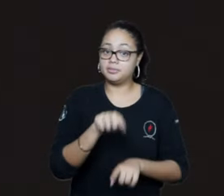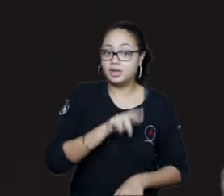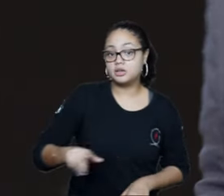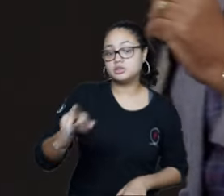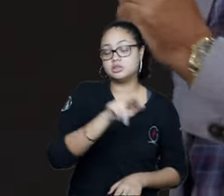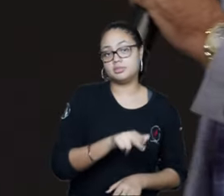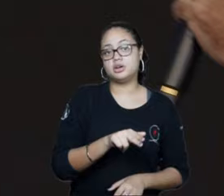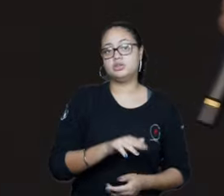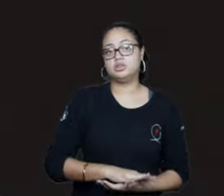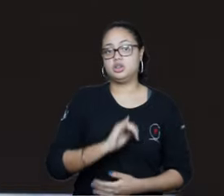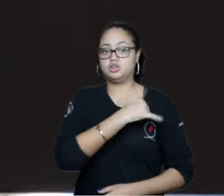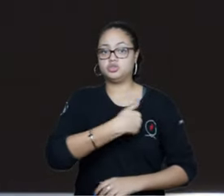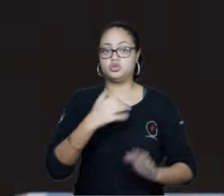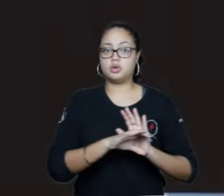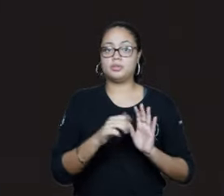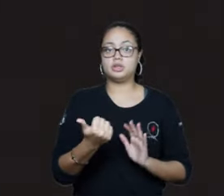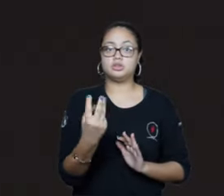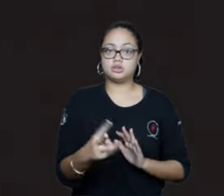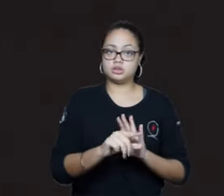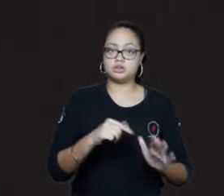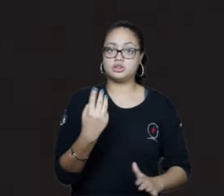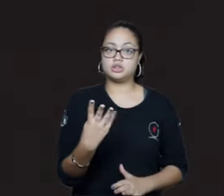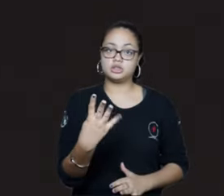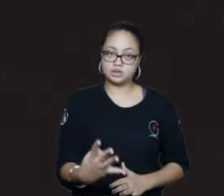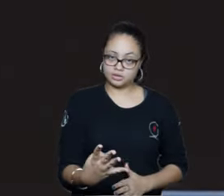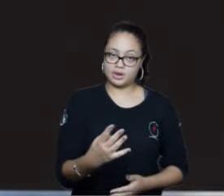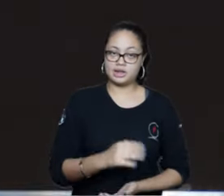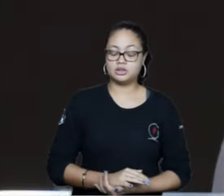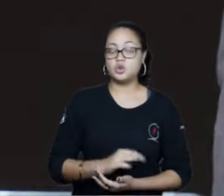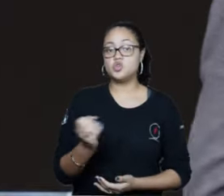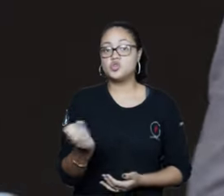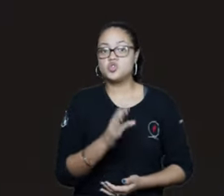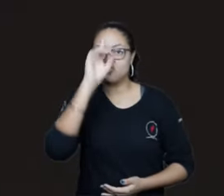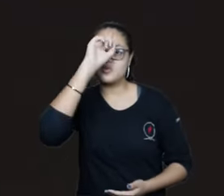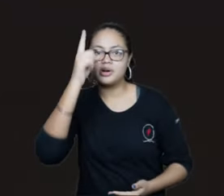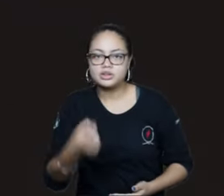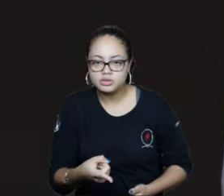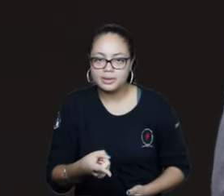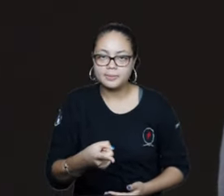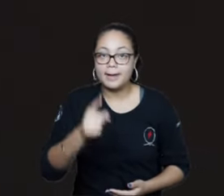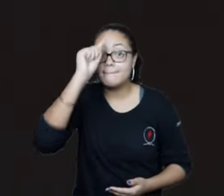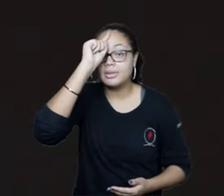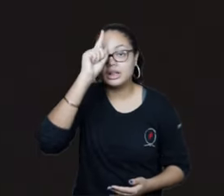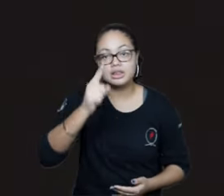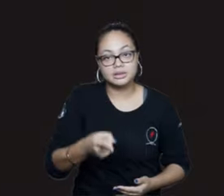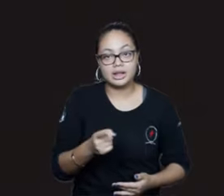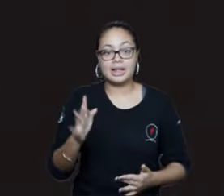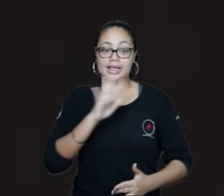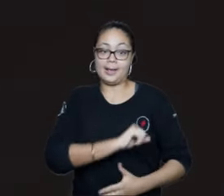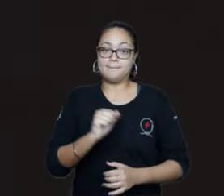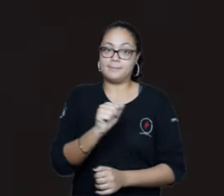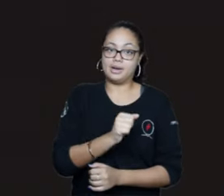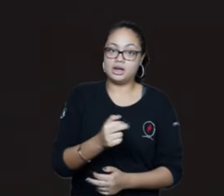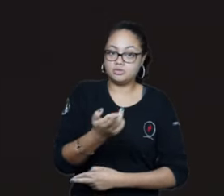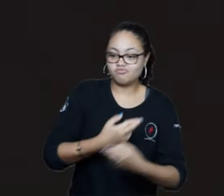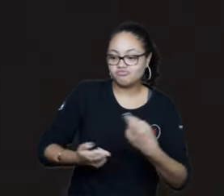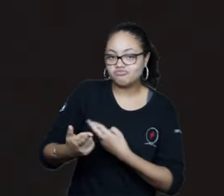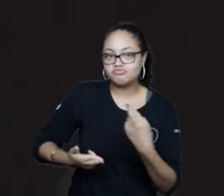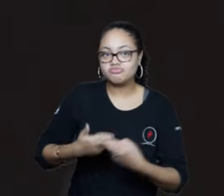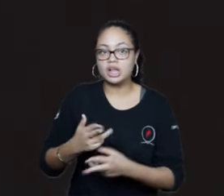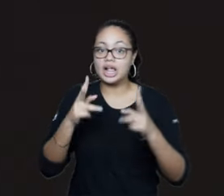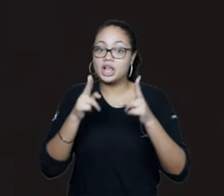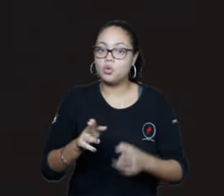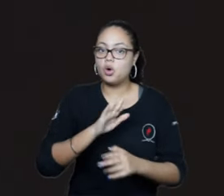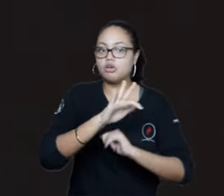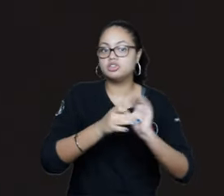João 13:34 diz O Novo Mandamento que vos uns aos outros assim como eu